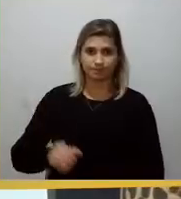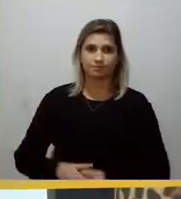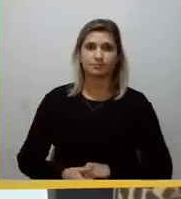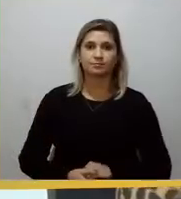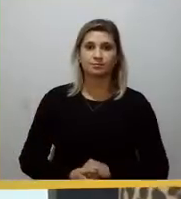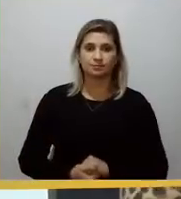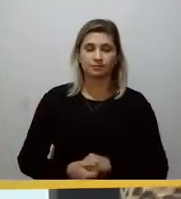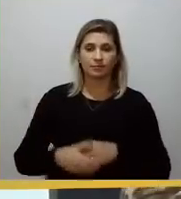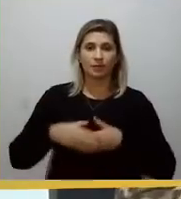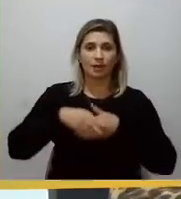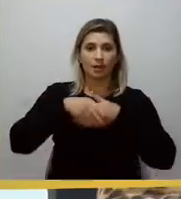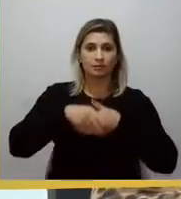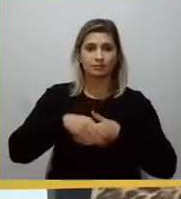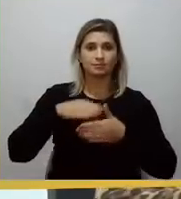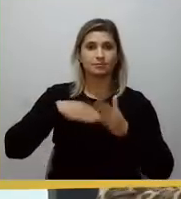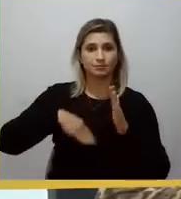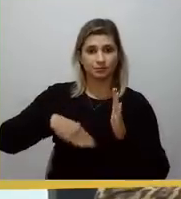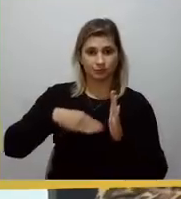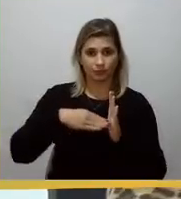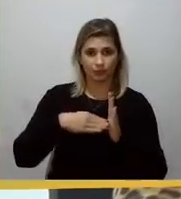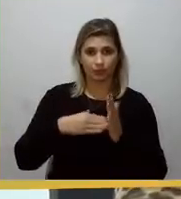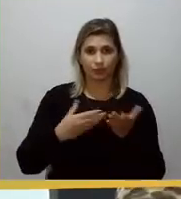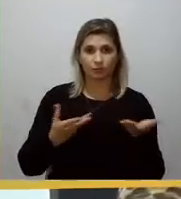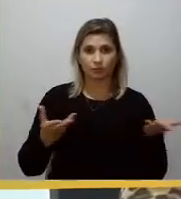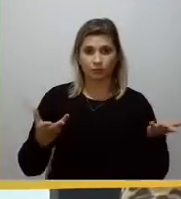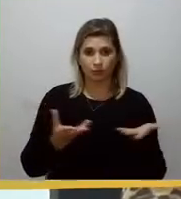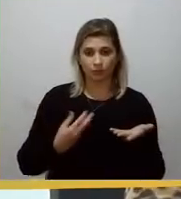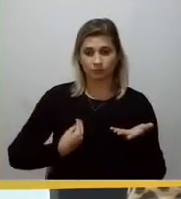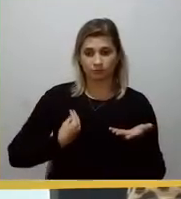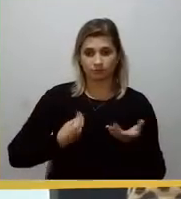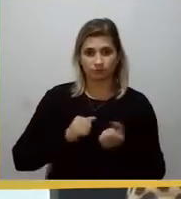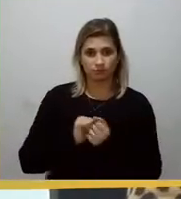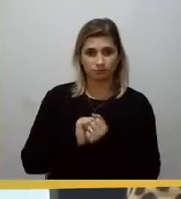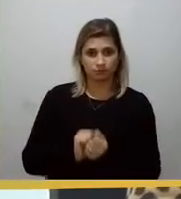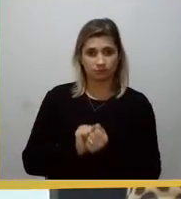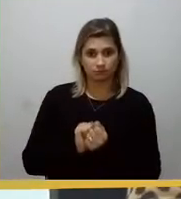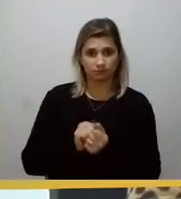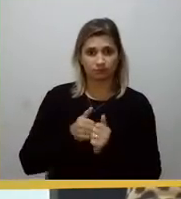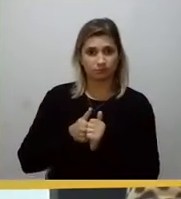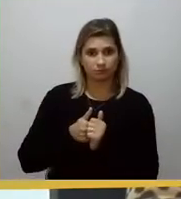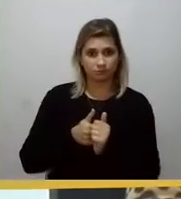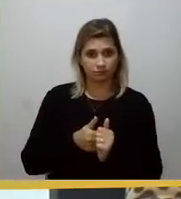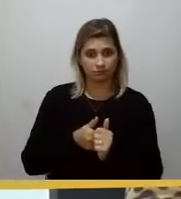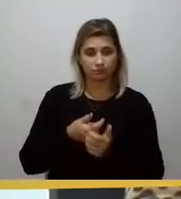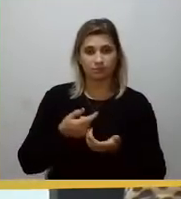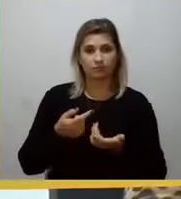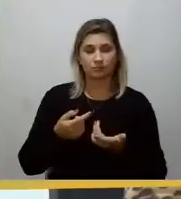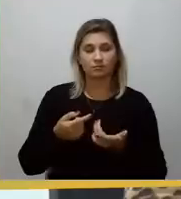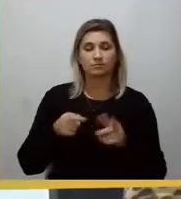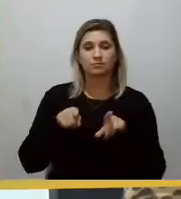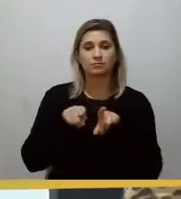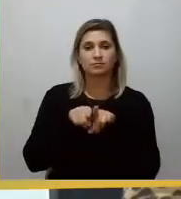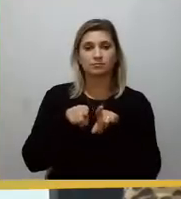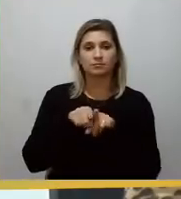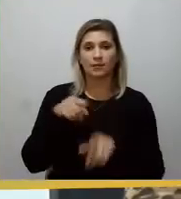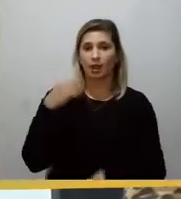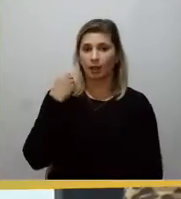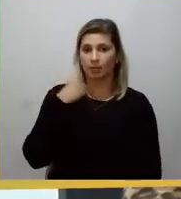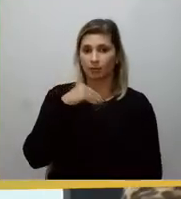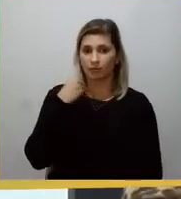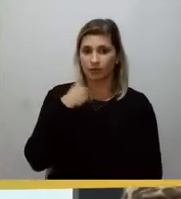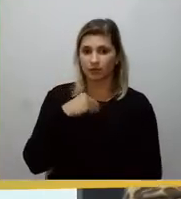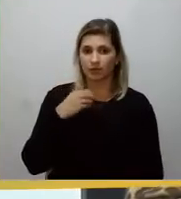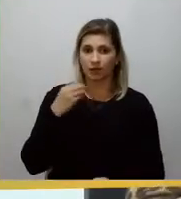Saudar a todos que hoje estão aqui acompanhando e aproveitar a oportunidade